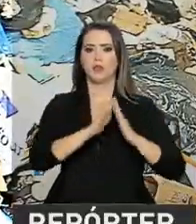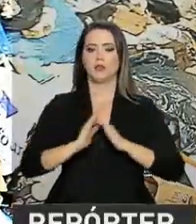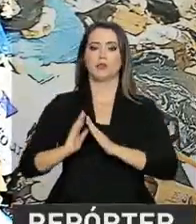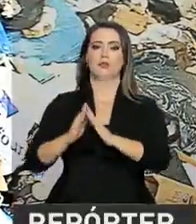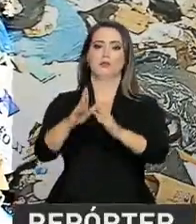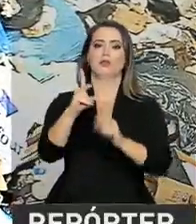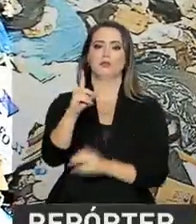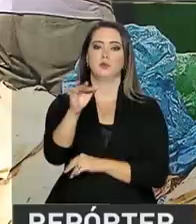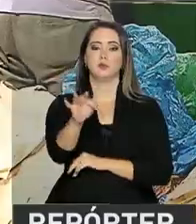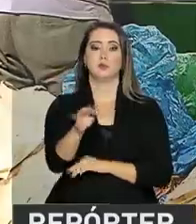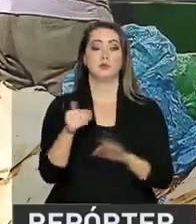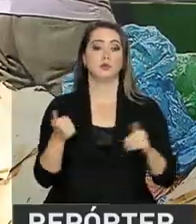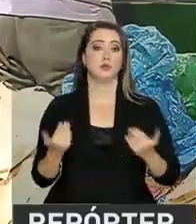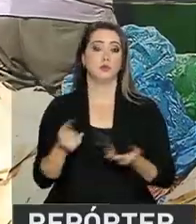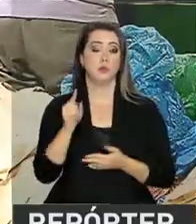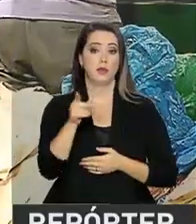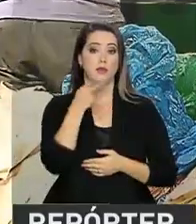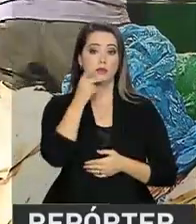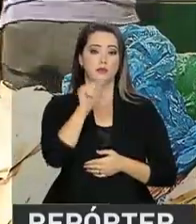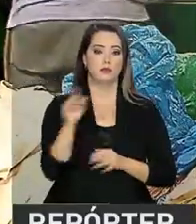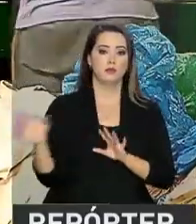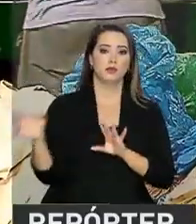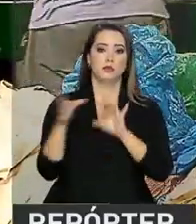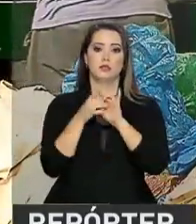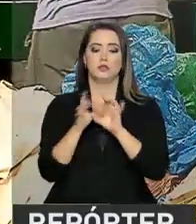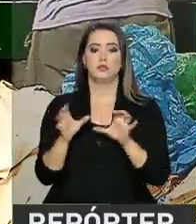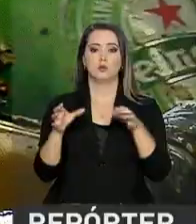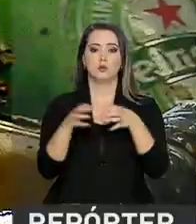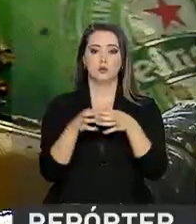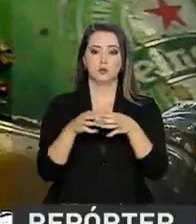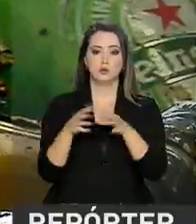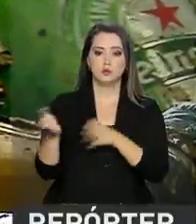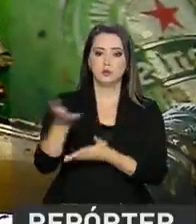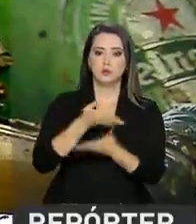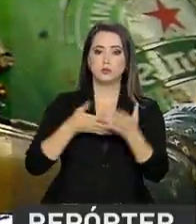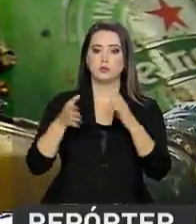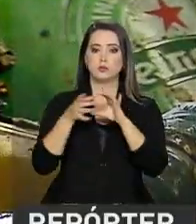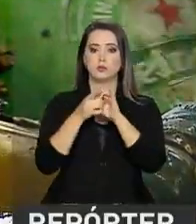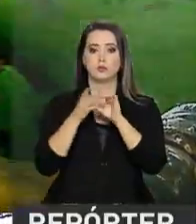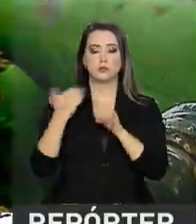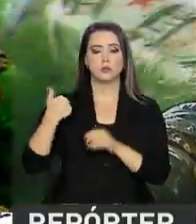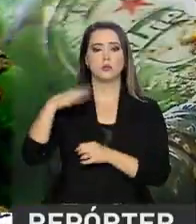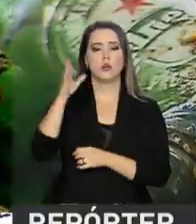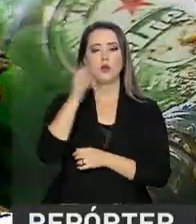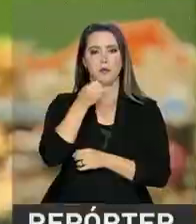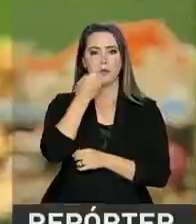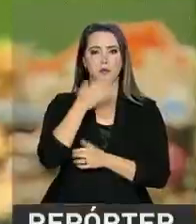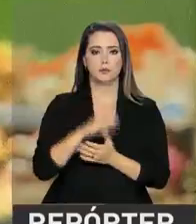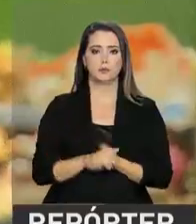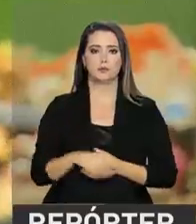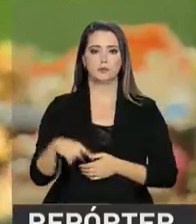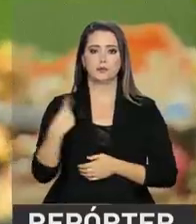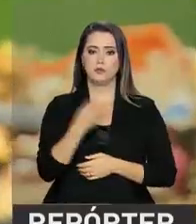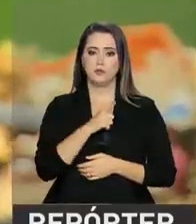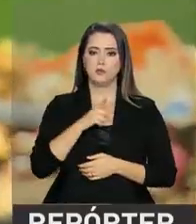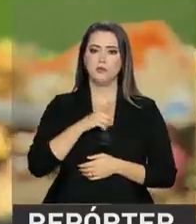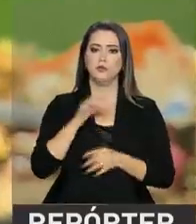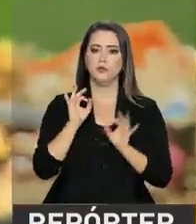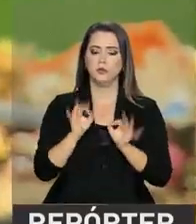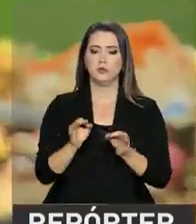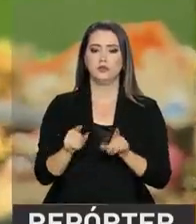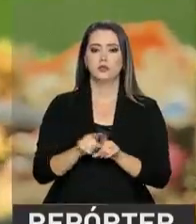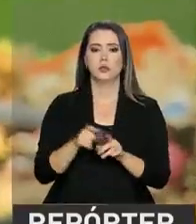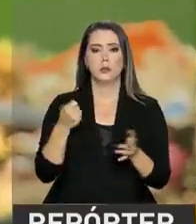do Distrito Federal. Para ele, a união dos catadores em cooperativa traz vantagens. A gente tem a garantia do INSS que faz